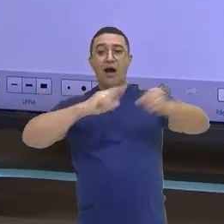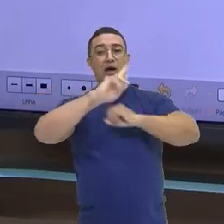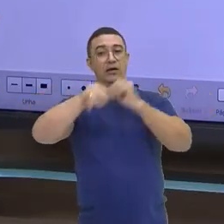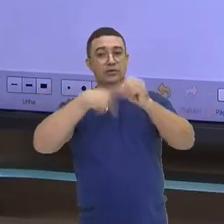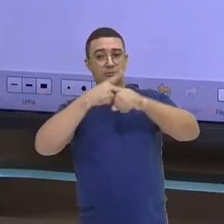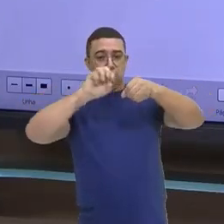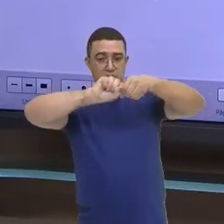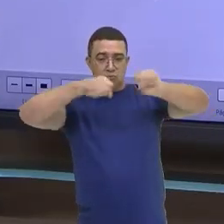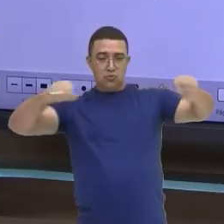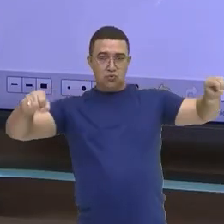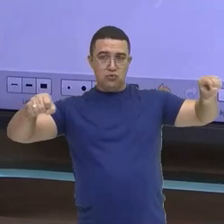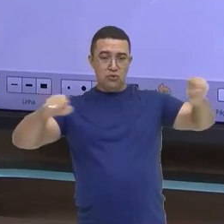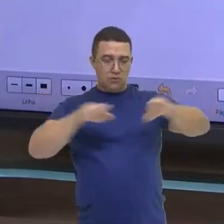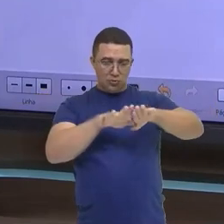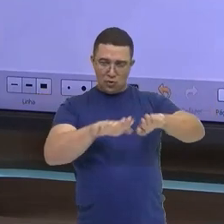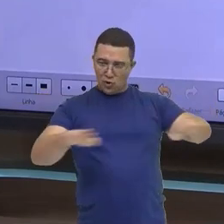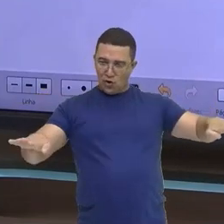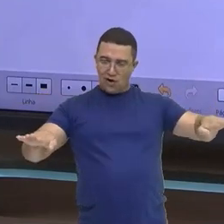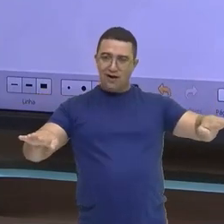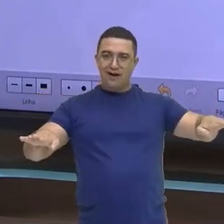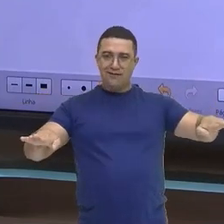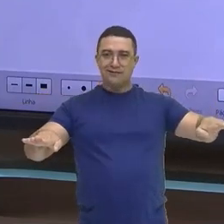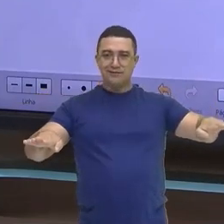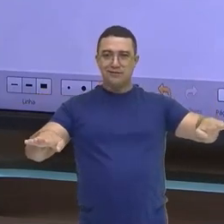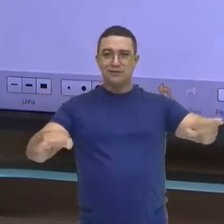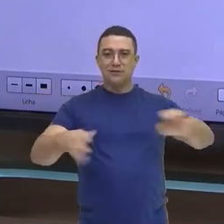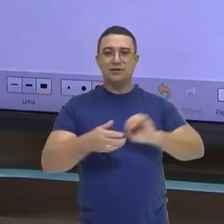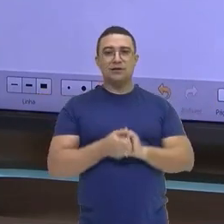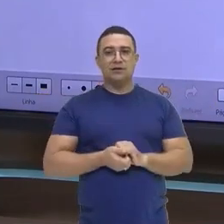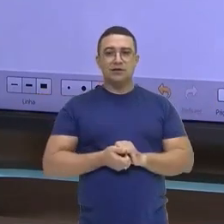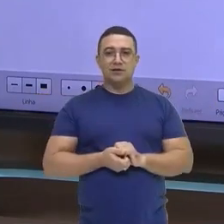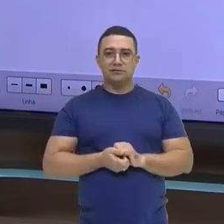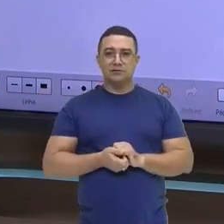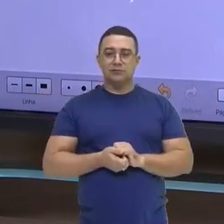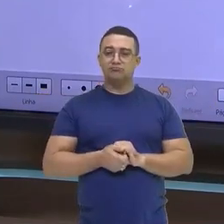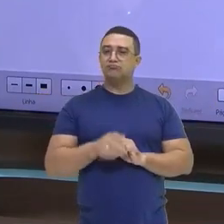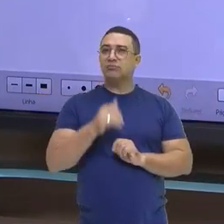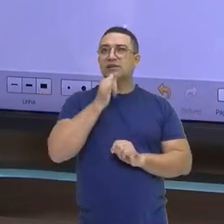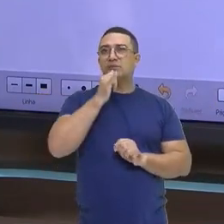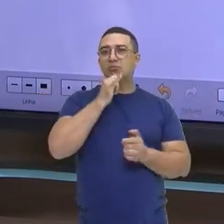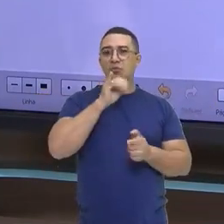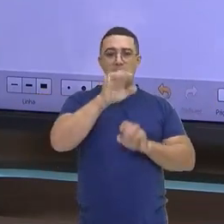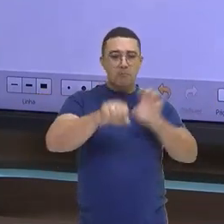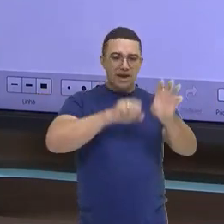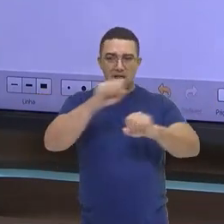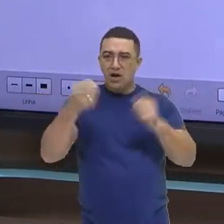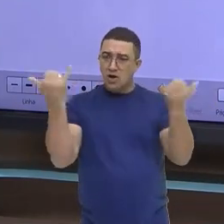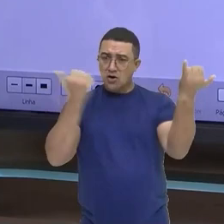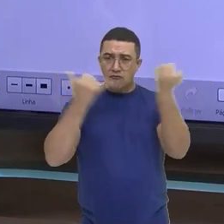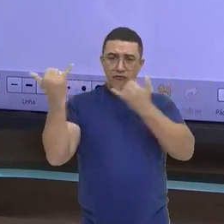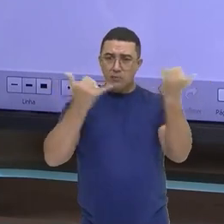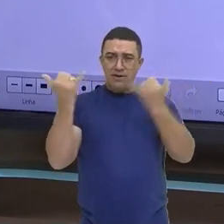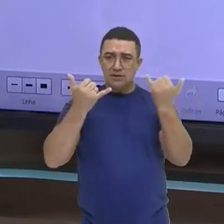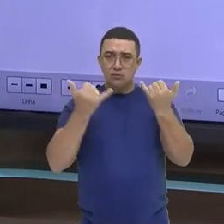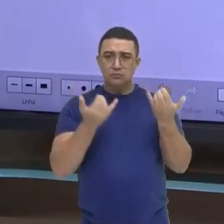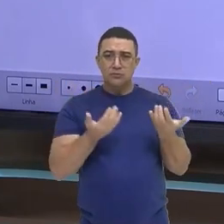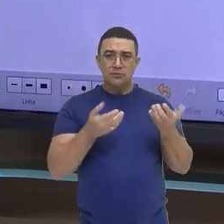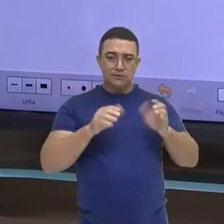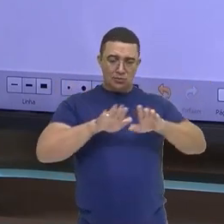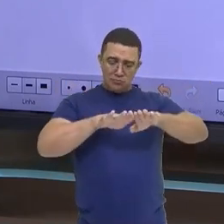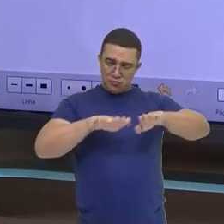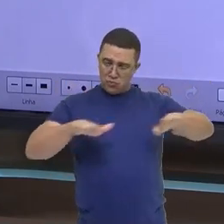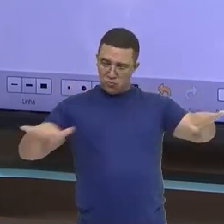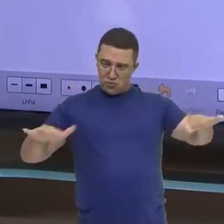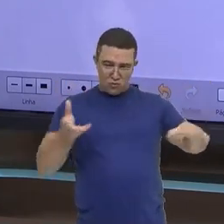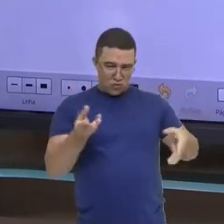e colocasse ele numa superfície plana, como se você pegasse todas essas informações e passasse ali também para